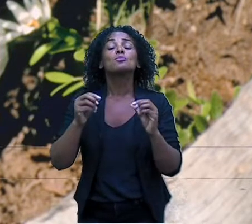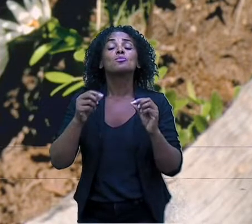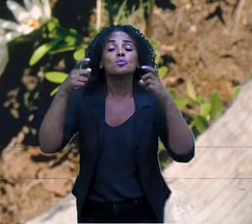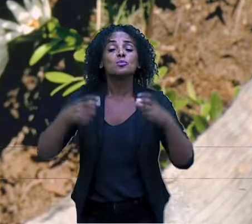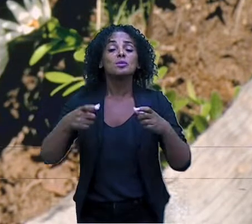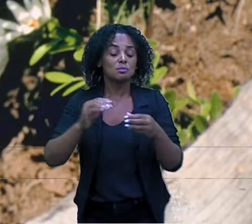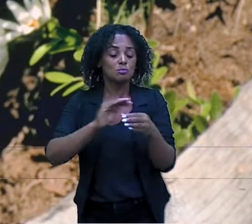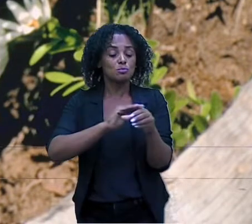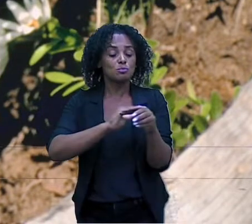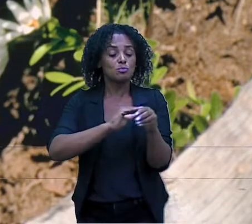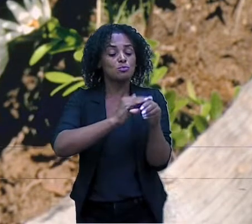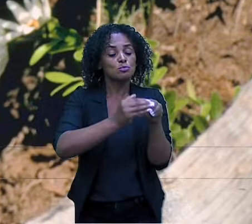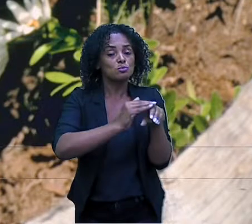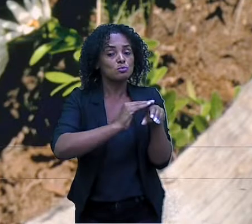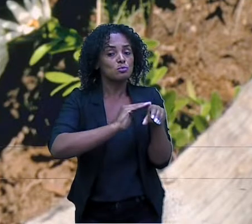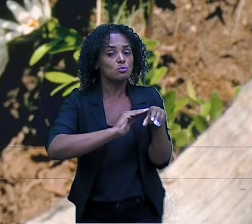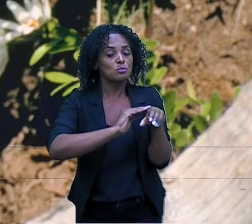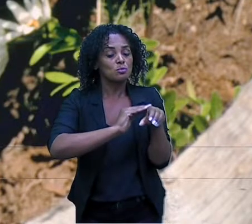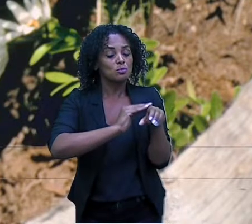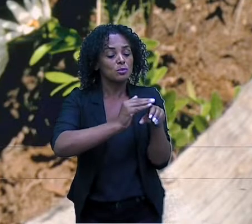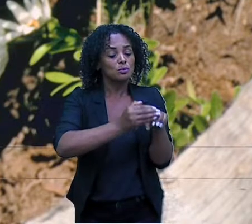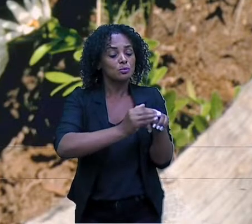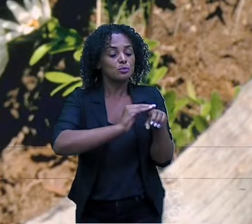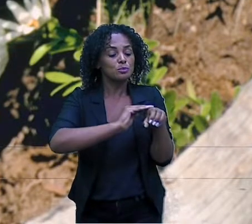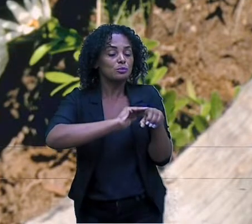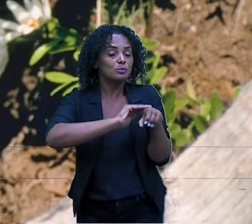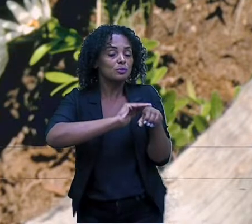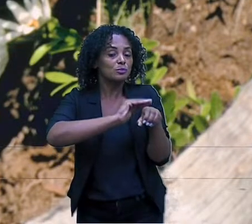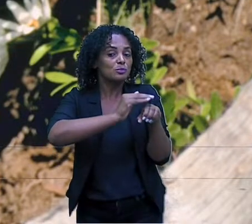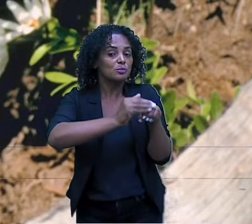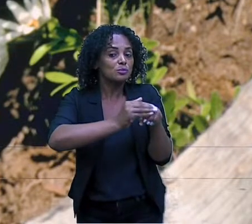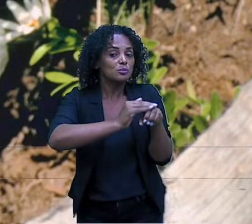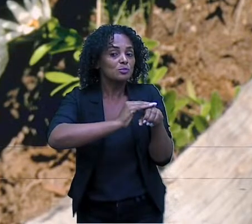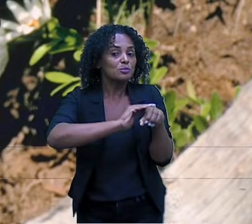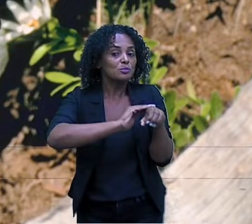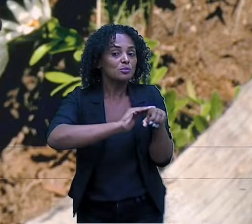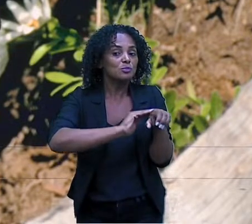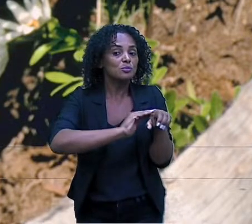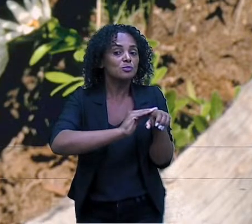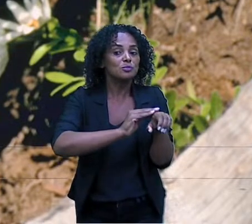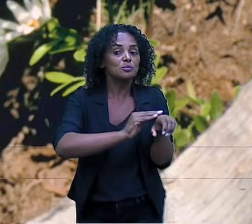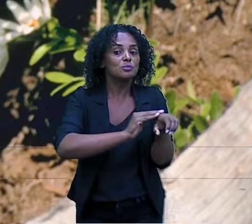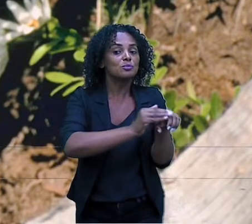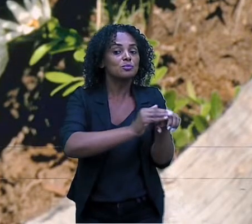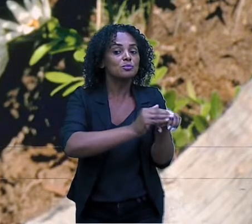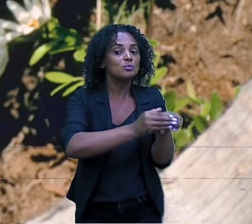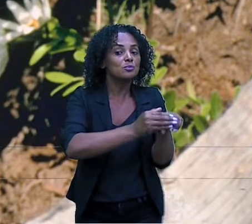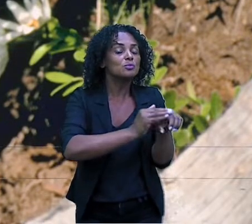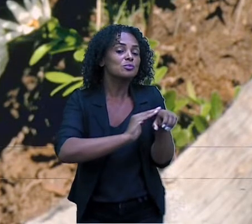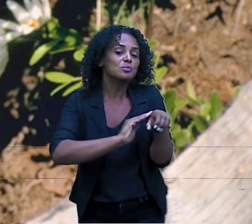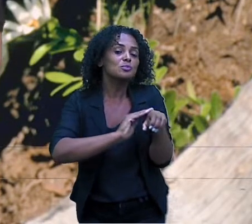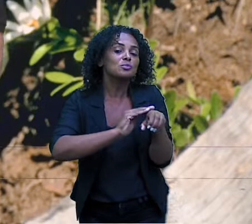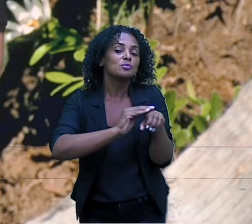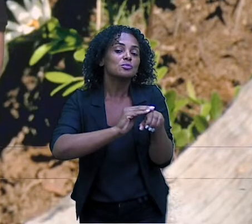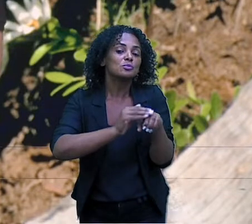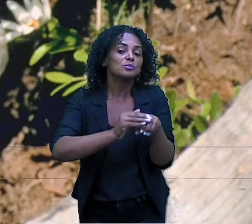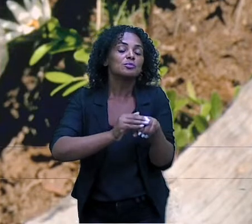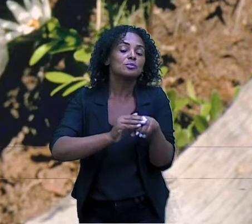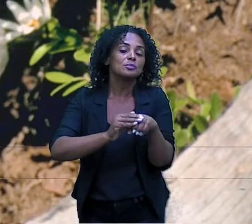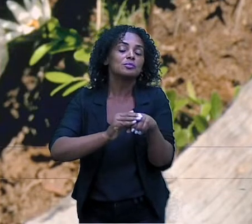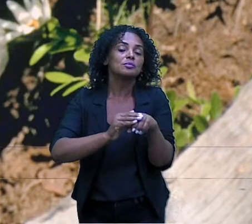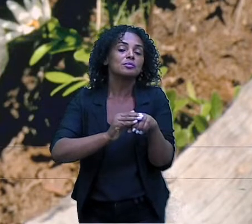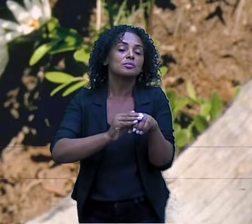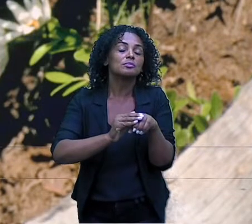burrow. Olha como é que se escreve, burrow. Repeat, please. Burrow. Mais uma vez. Burrow. Isso aí,